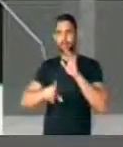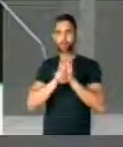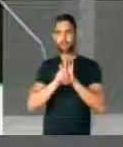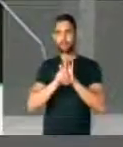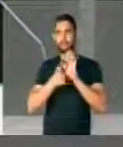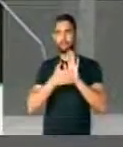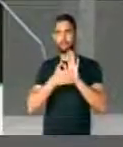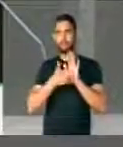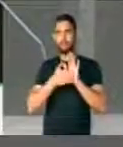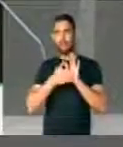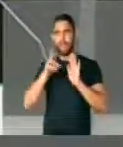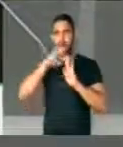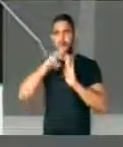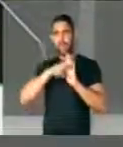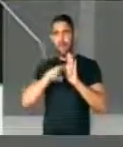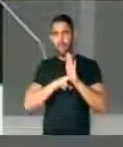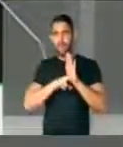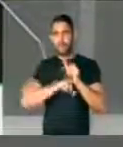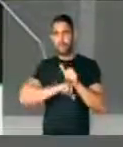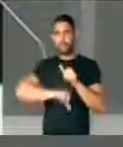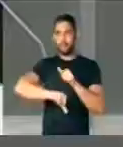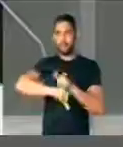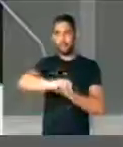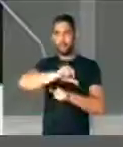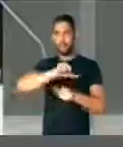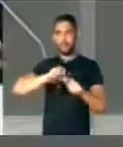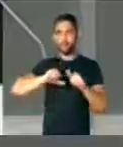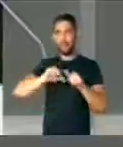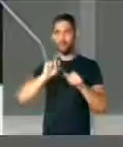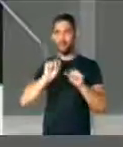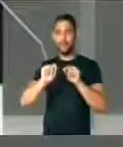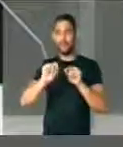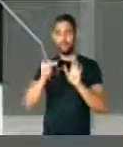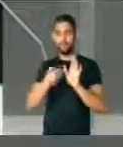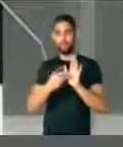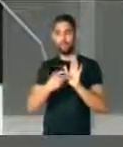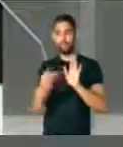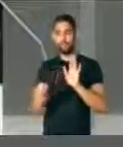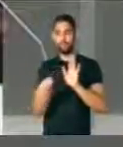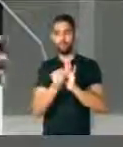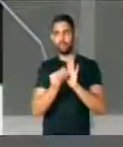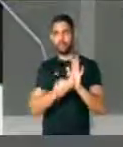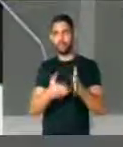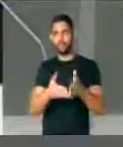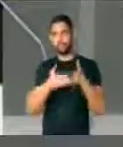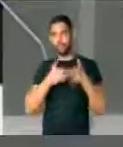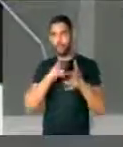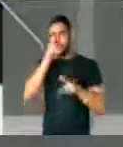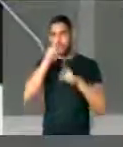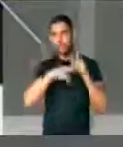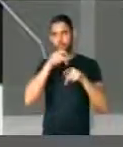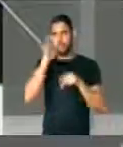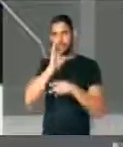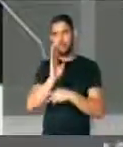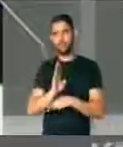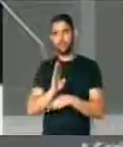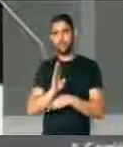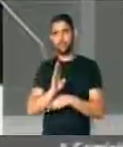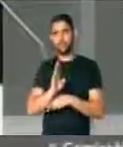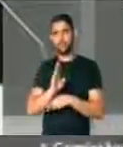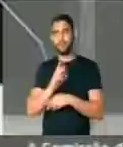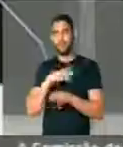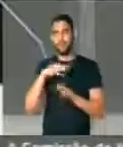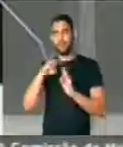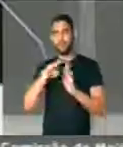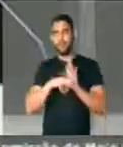legislação regras que desvirtuam aquilo que foi pedido pela população brasileira com